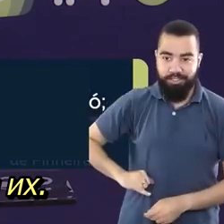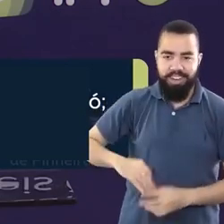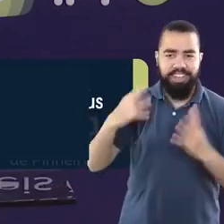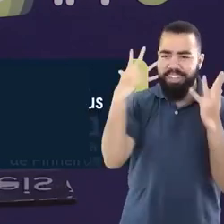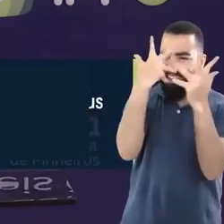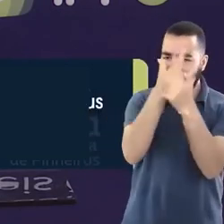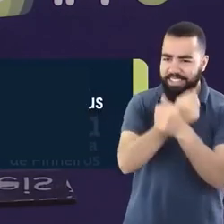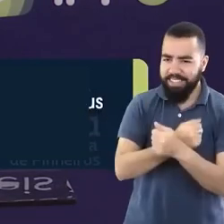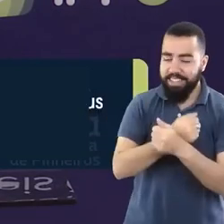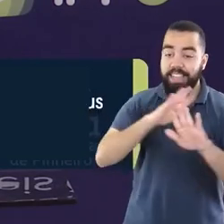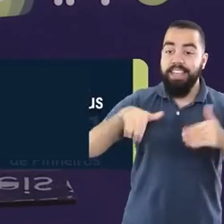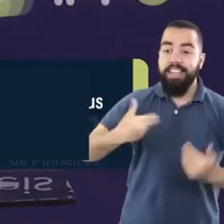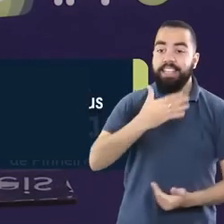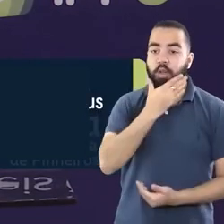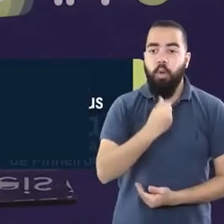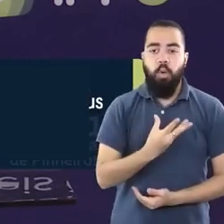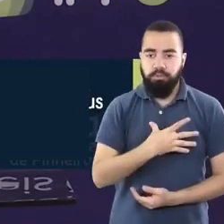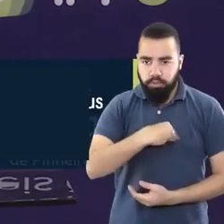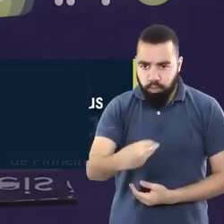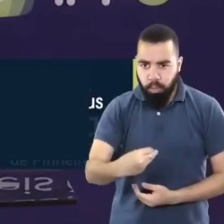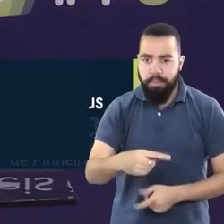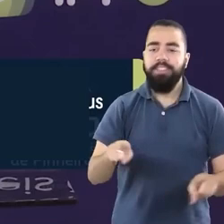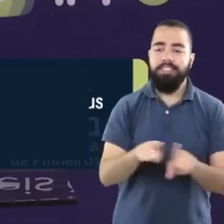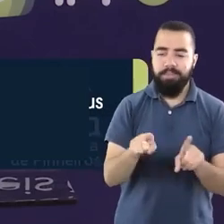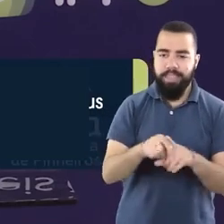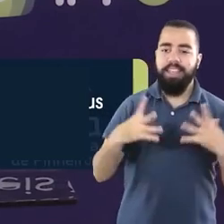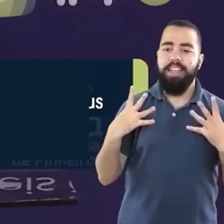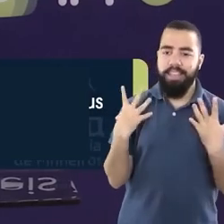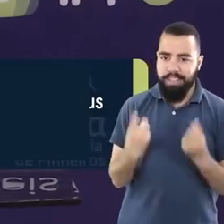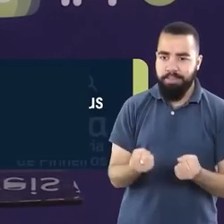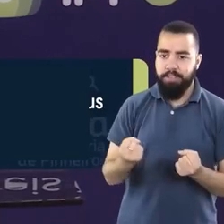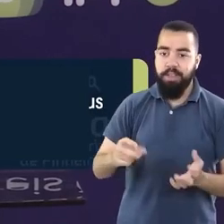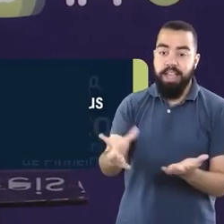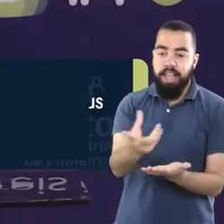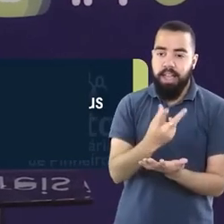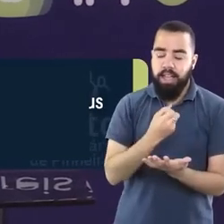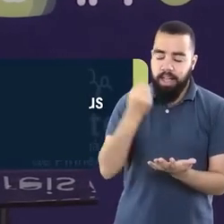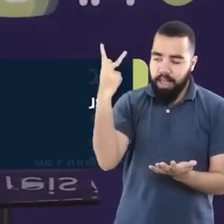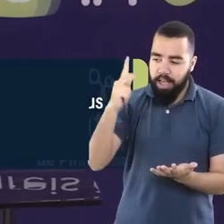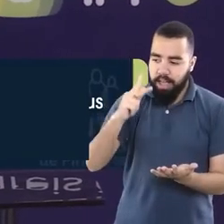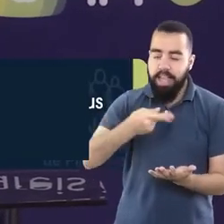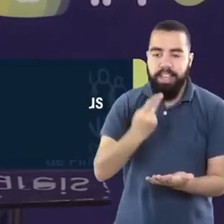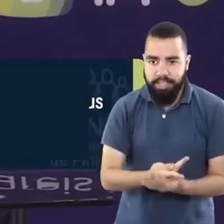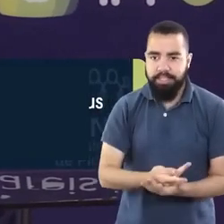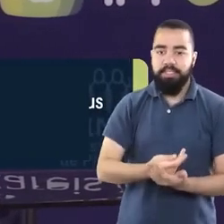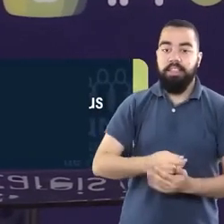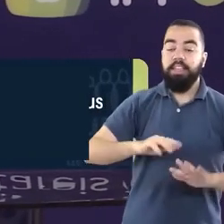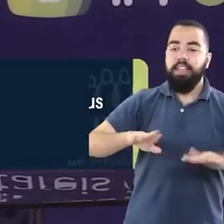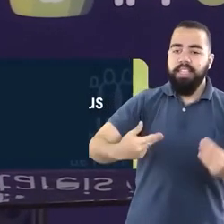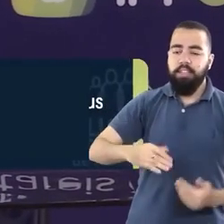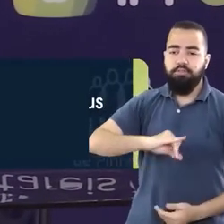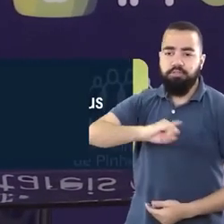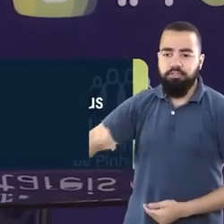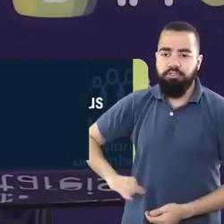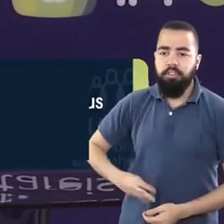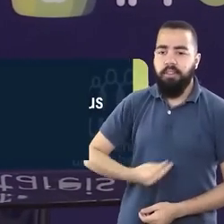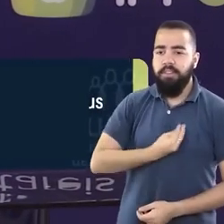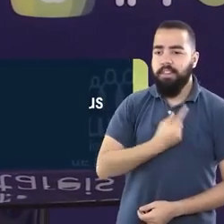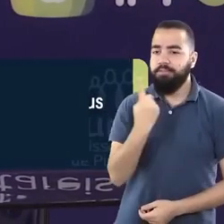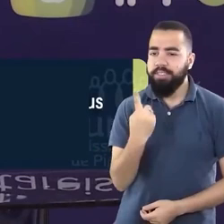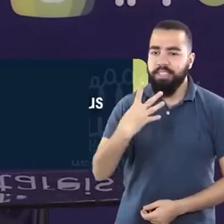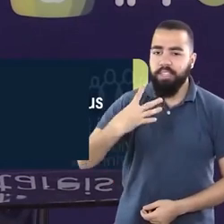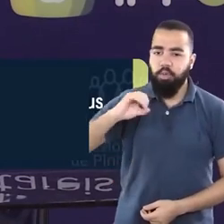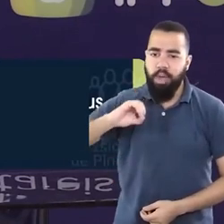irmãos. Depois disto, viveu Jó 140 anos, e viu a seus filhos e aos filhos de seus